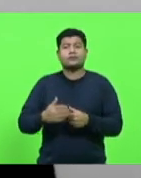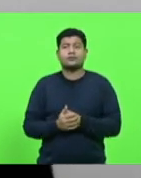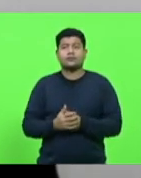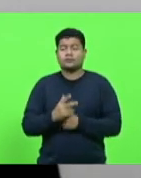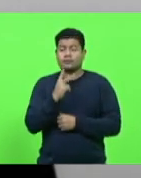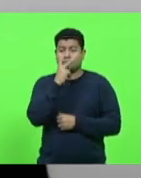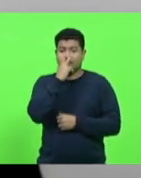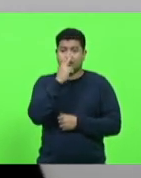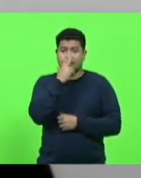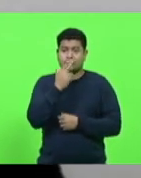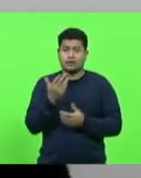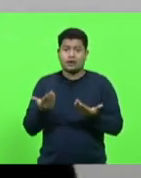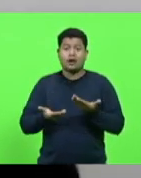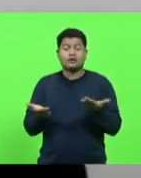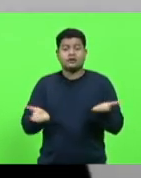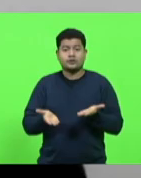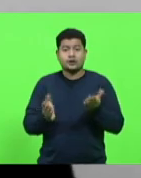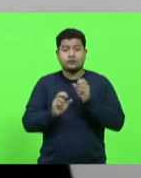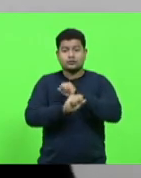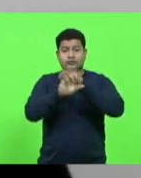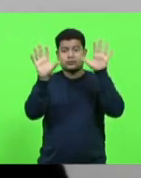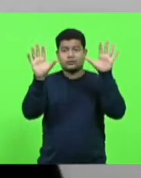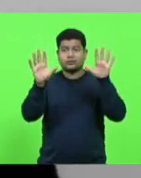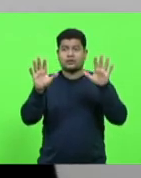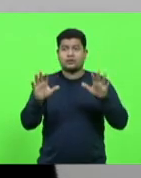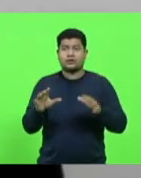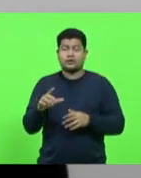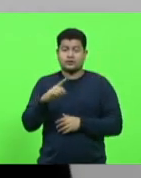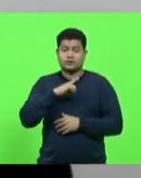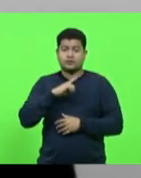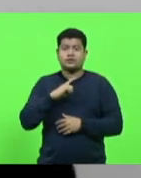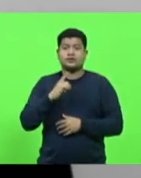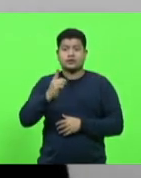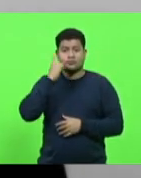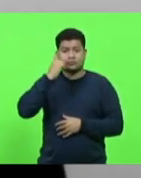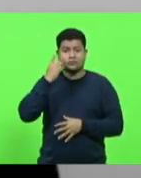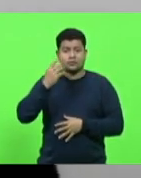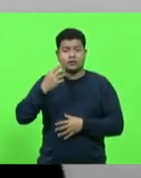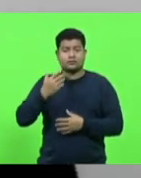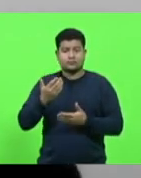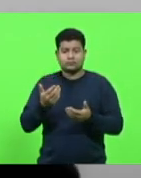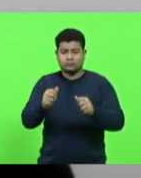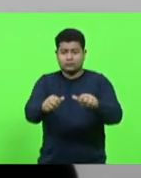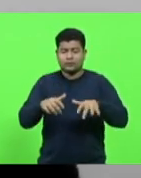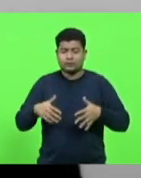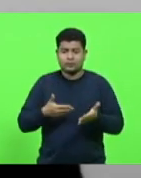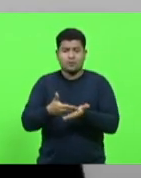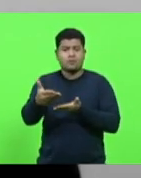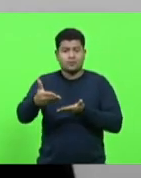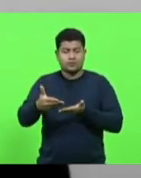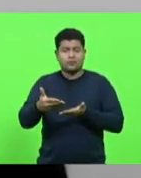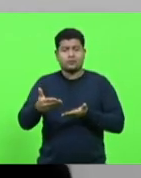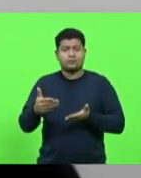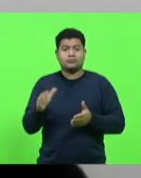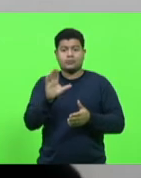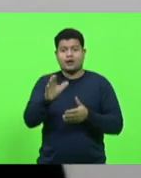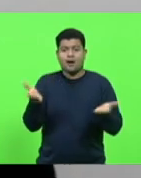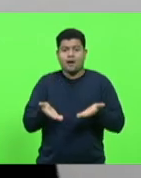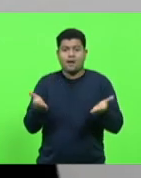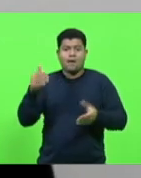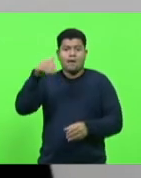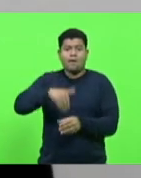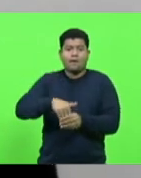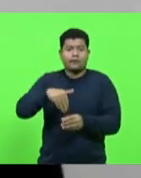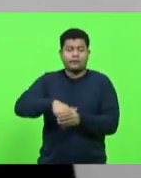que está claro é o seguinte, havia quórum na sessão, mas no momento da votação, ou por obstrução ou por